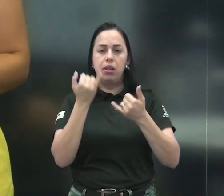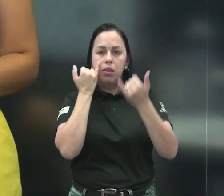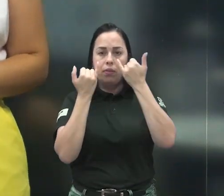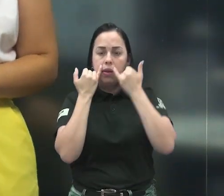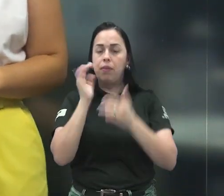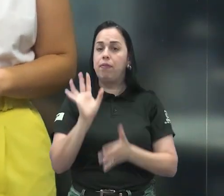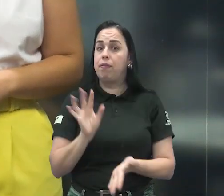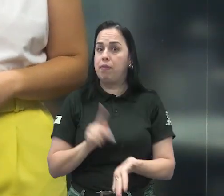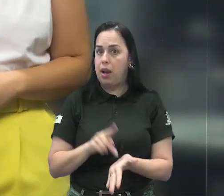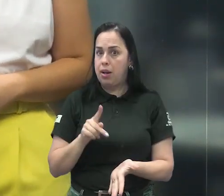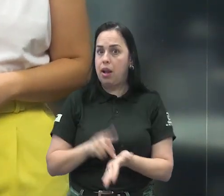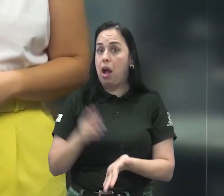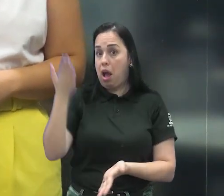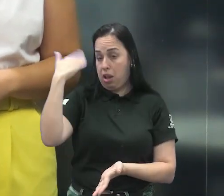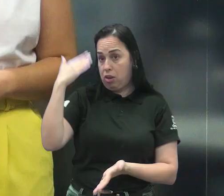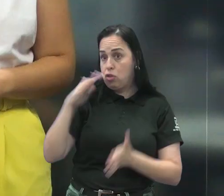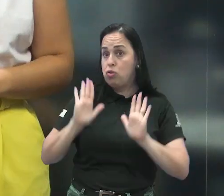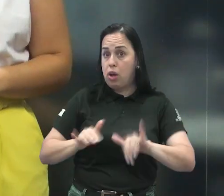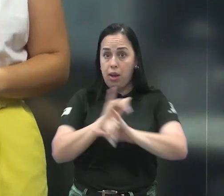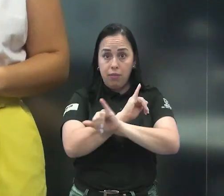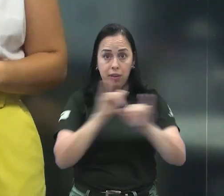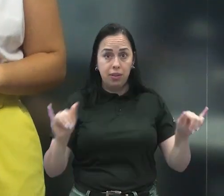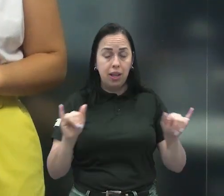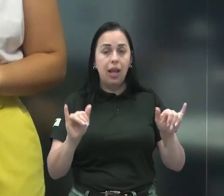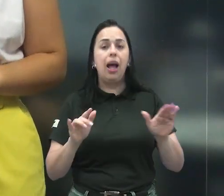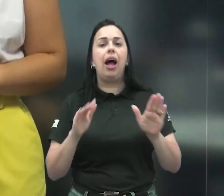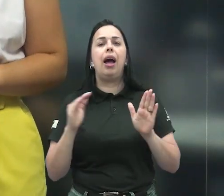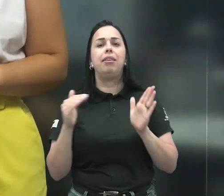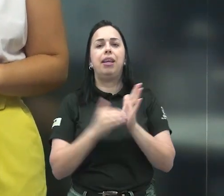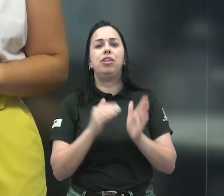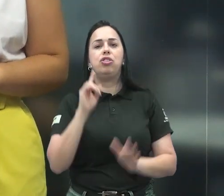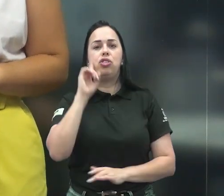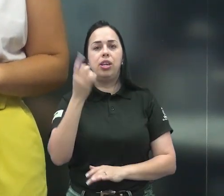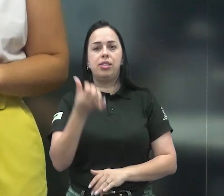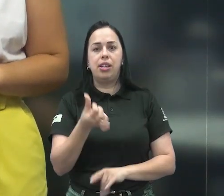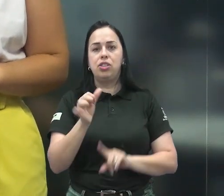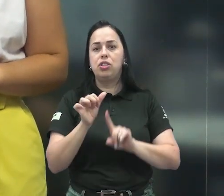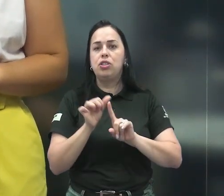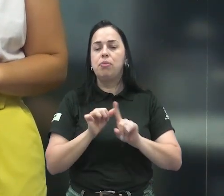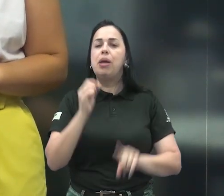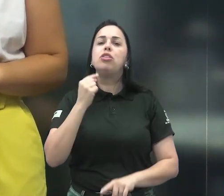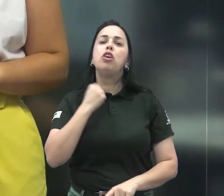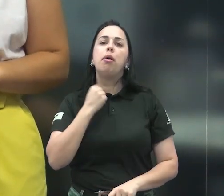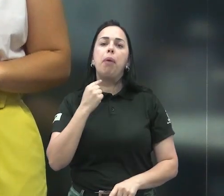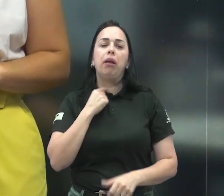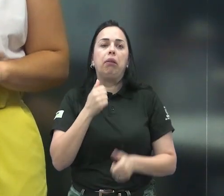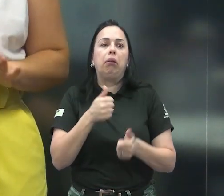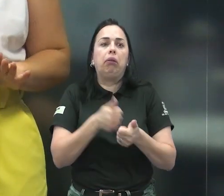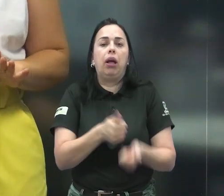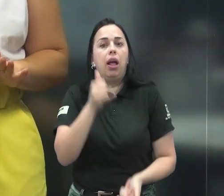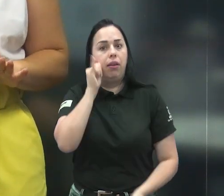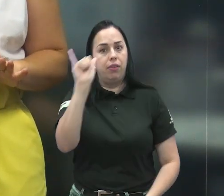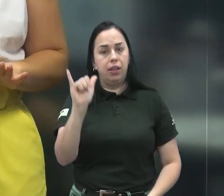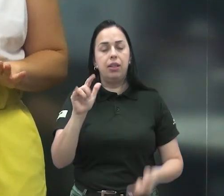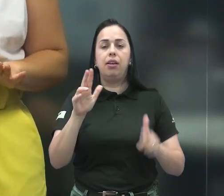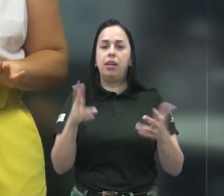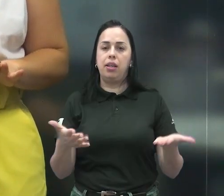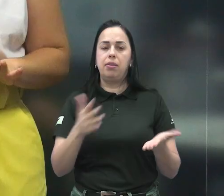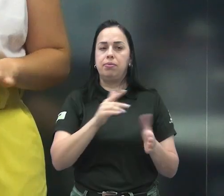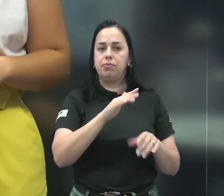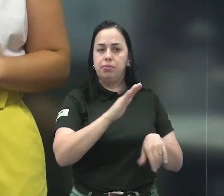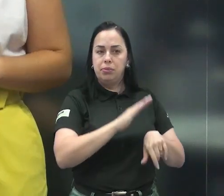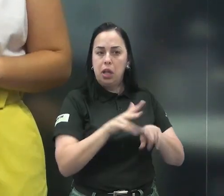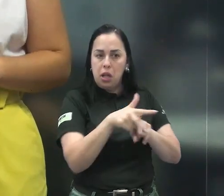Obrigada pelas informações. Verdade, como a Érica informou, o prazo termina em 6 de maio de 2026. Então não deixe para a última